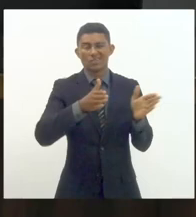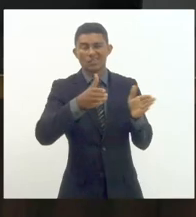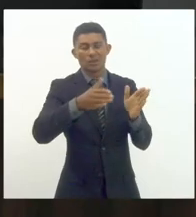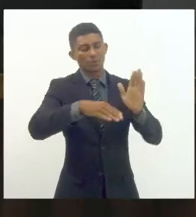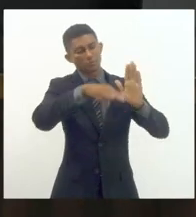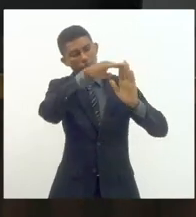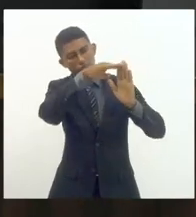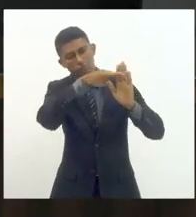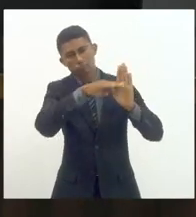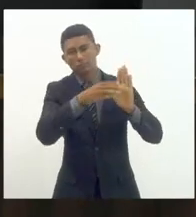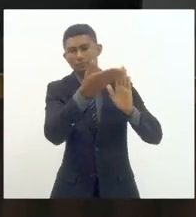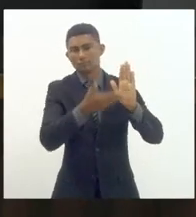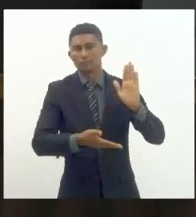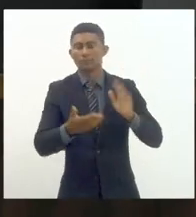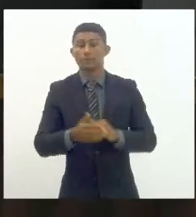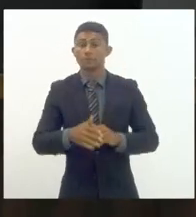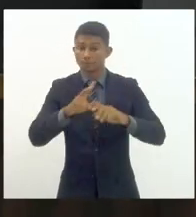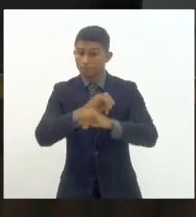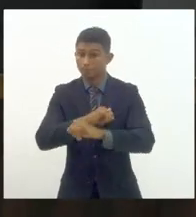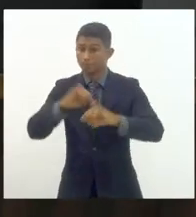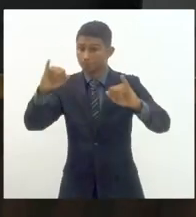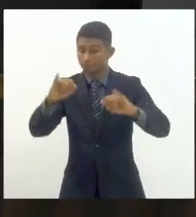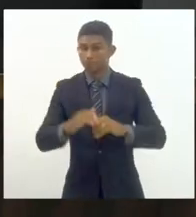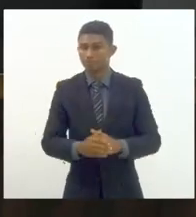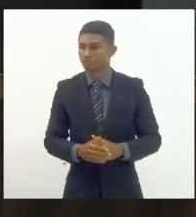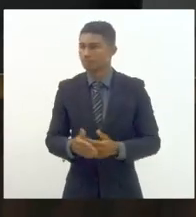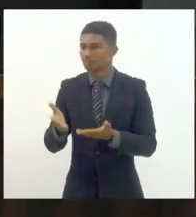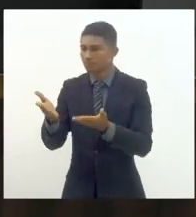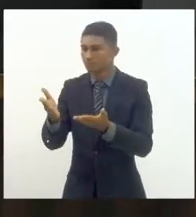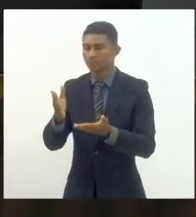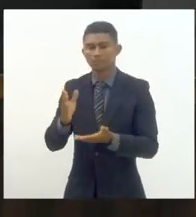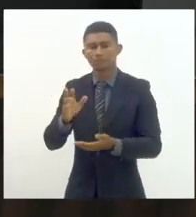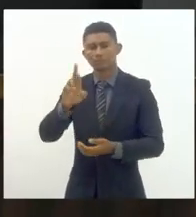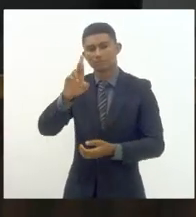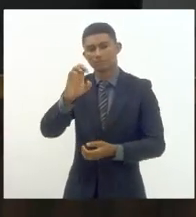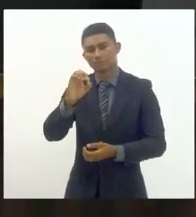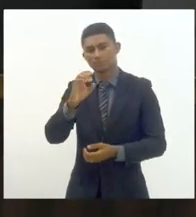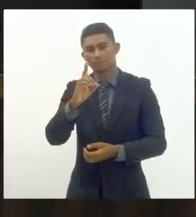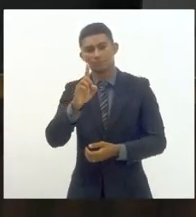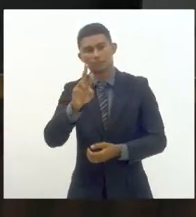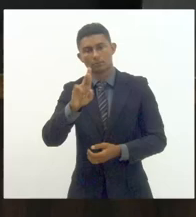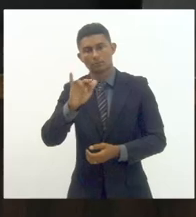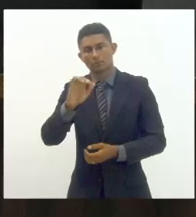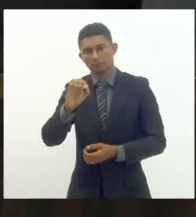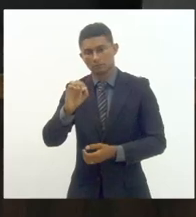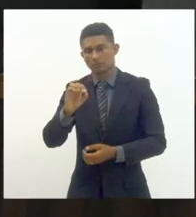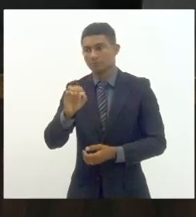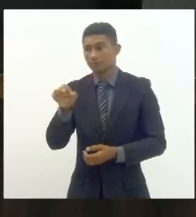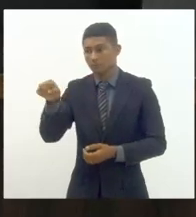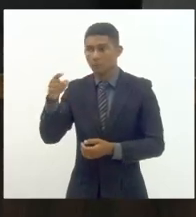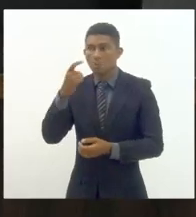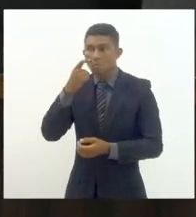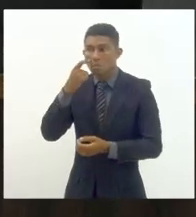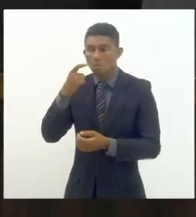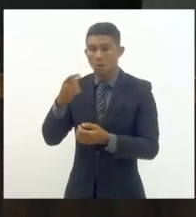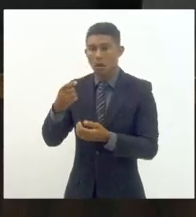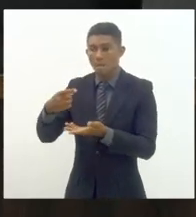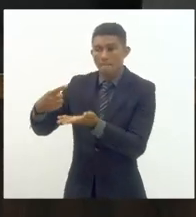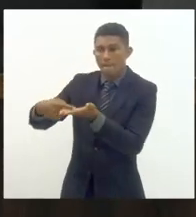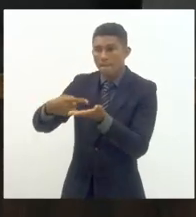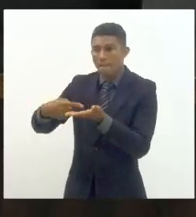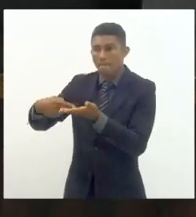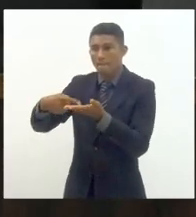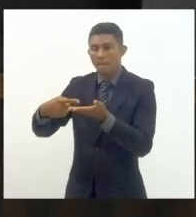extraordinária. Chama a atenção, deputado Rodrigo Amorim, está construindo um acordo em relação aos